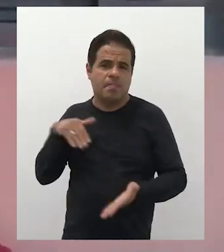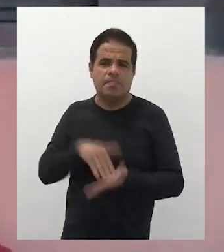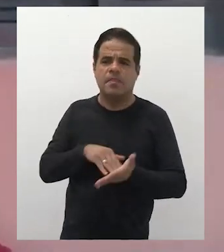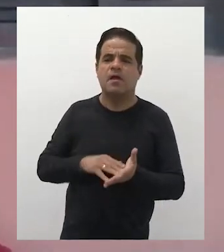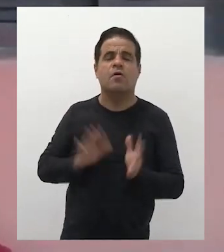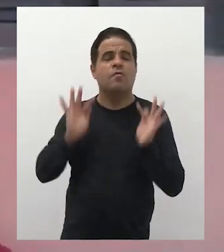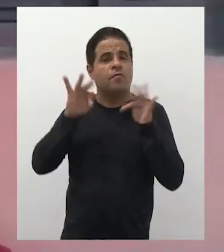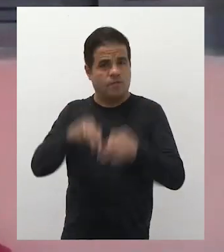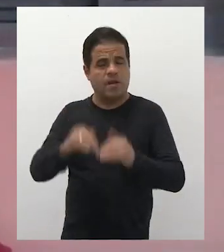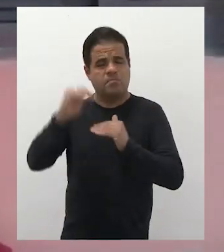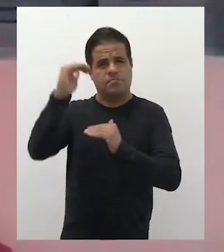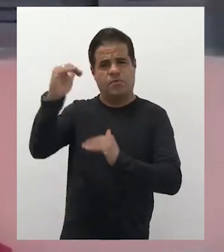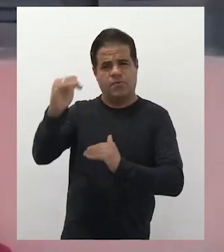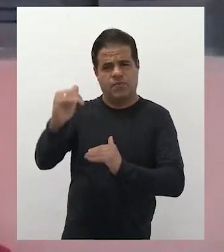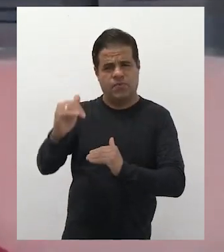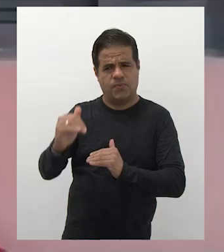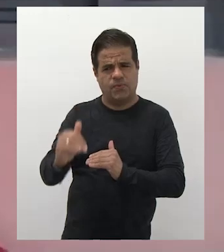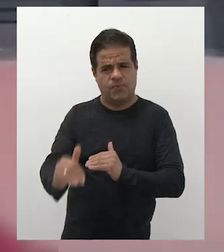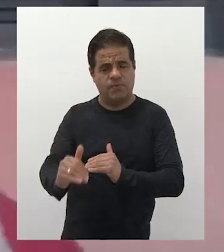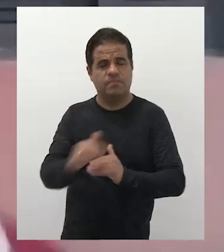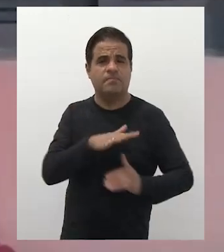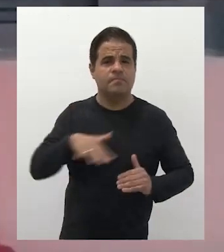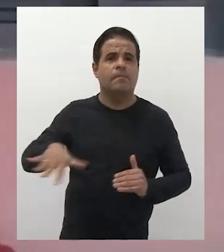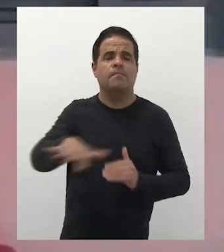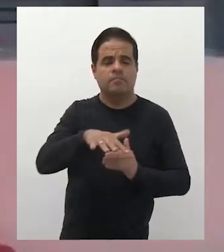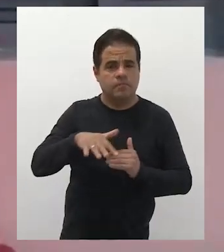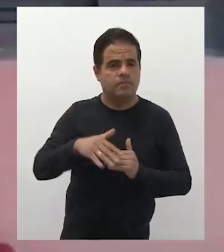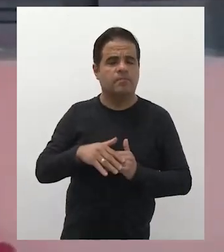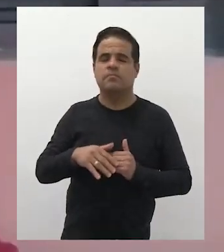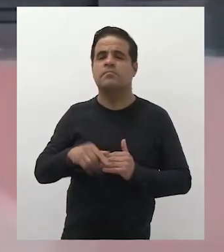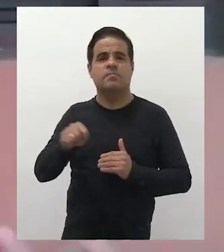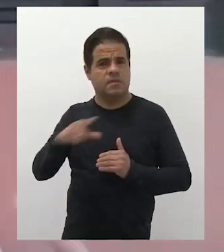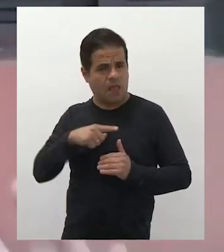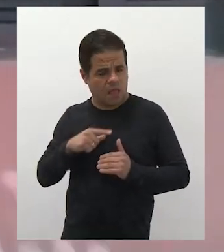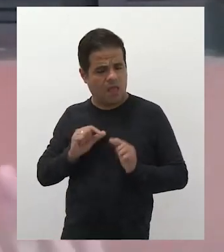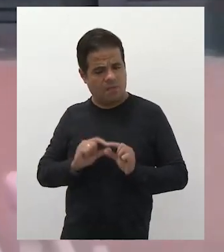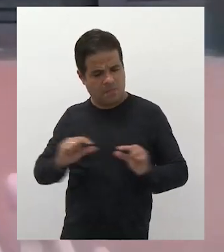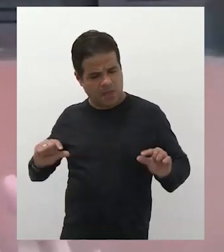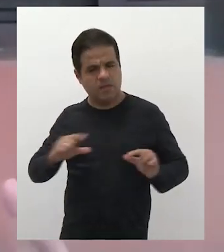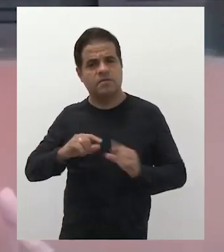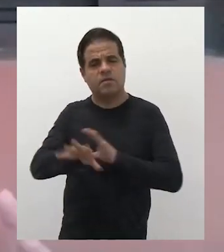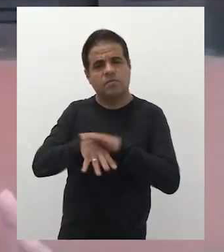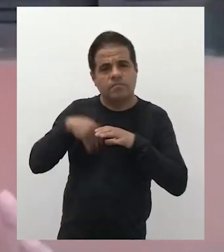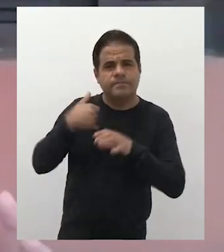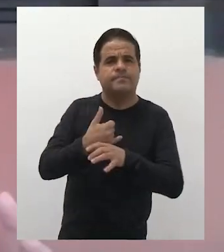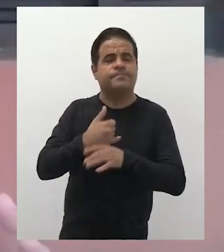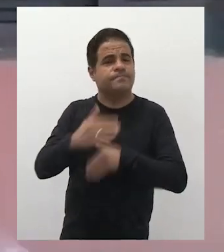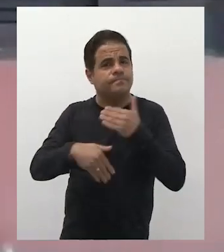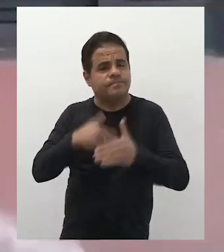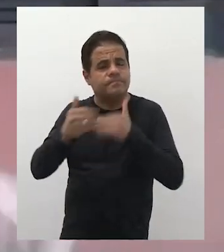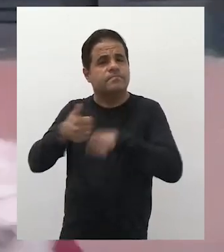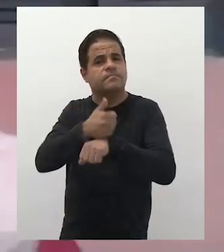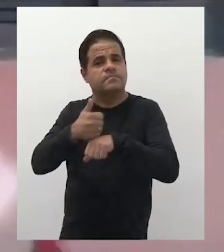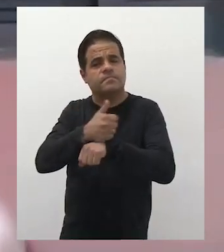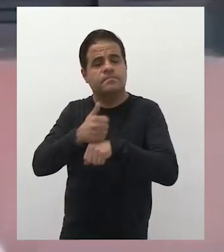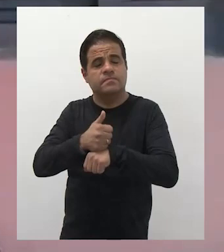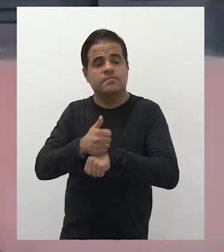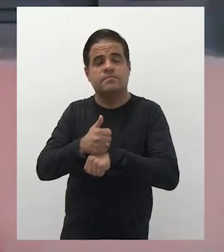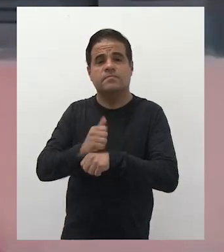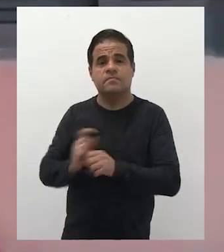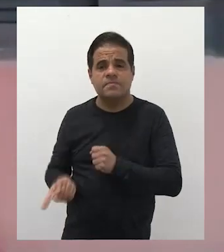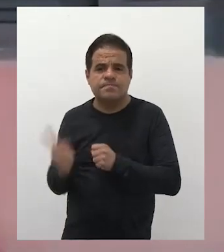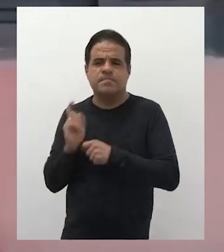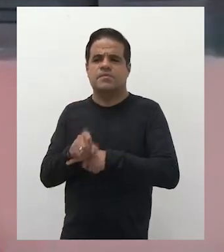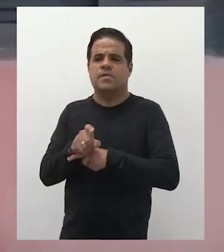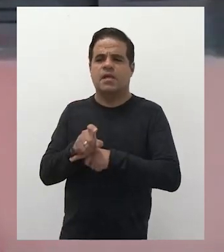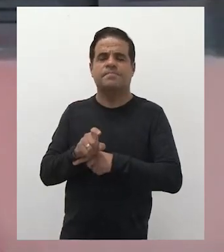da página. Bem embaixo você tem o canal de desenvolvimento profissional. Quando você